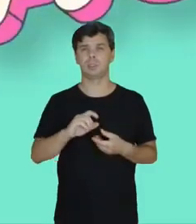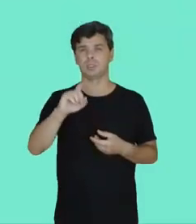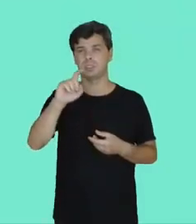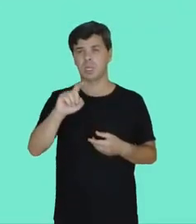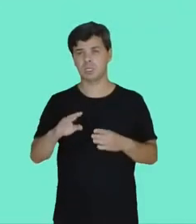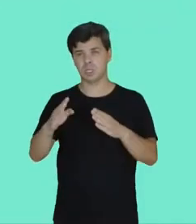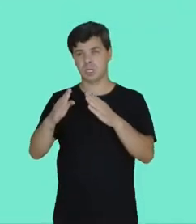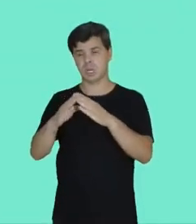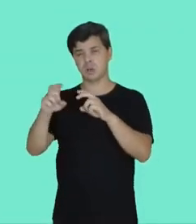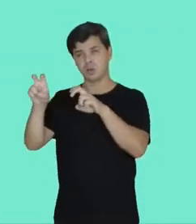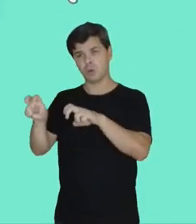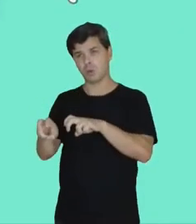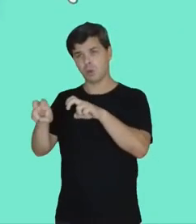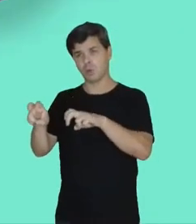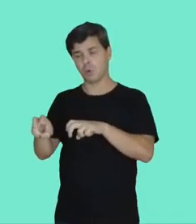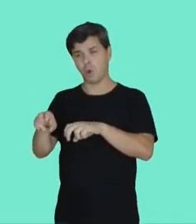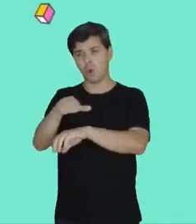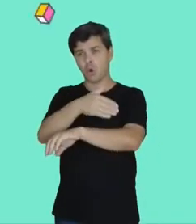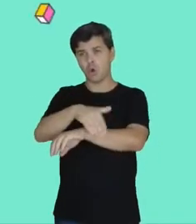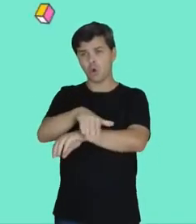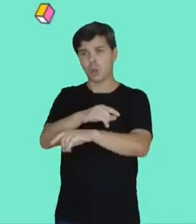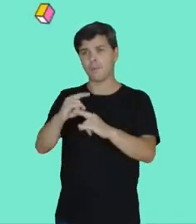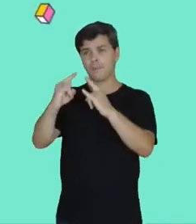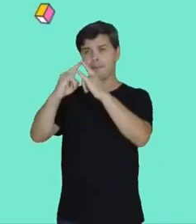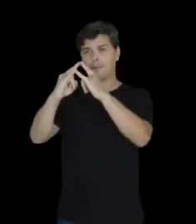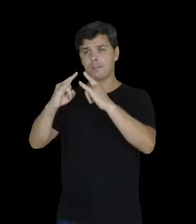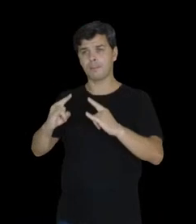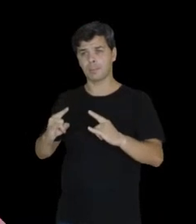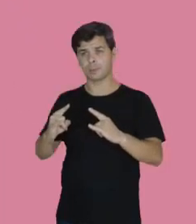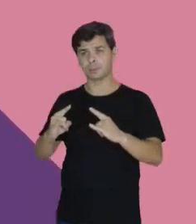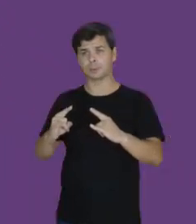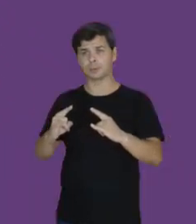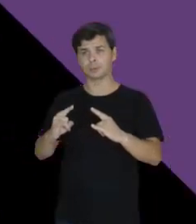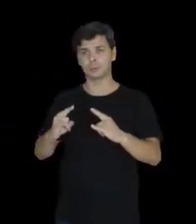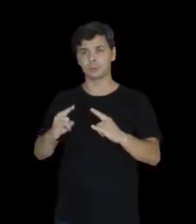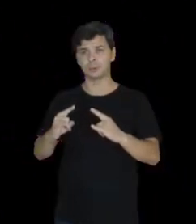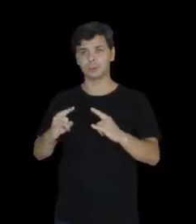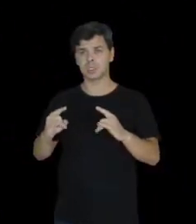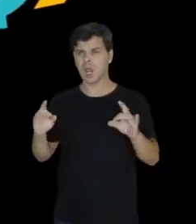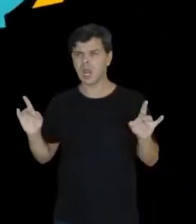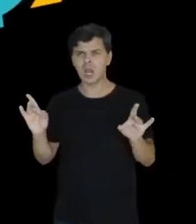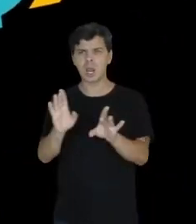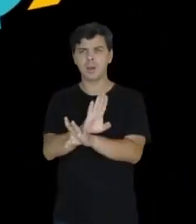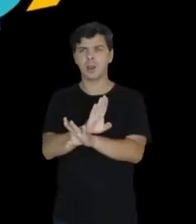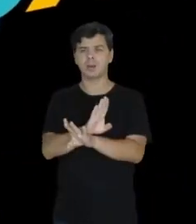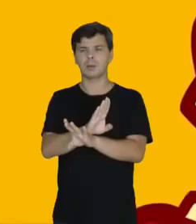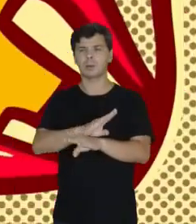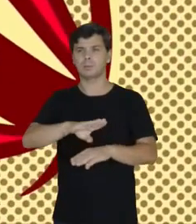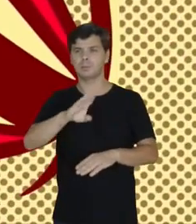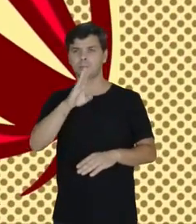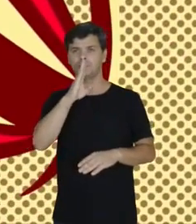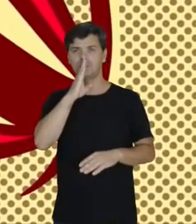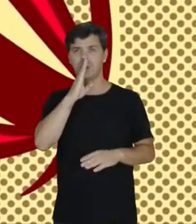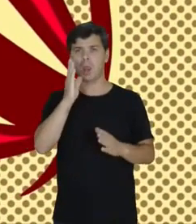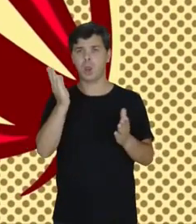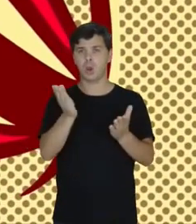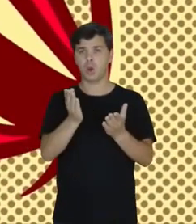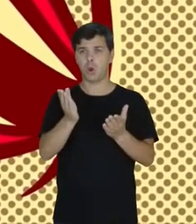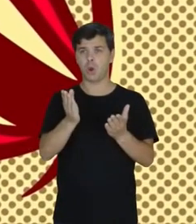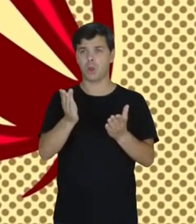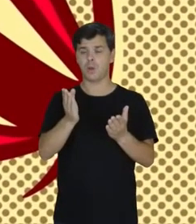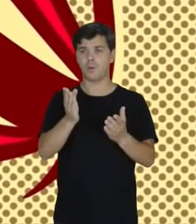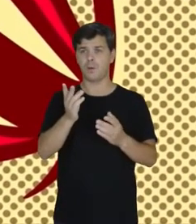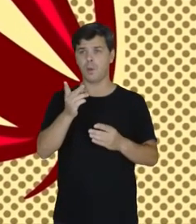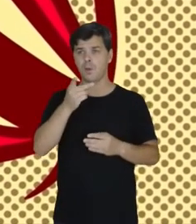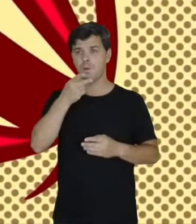Seja em casa, no campo, na rua ou na praça. Chega de mordaça,